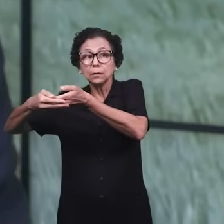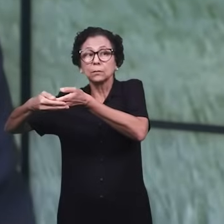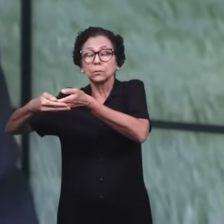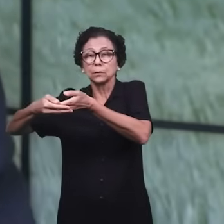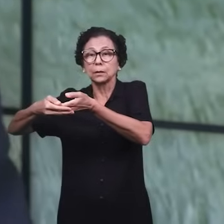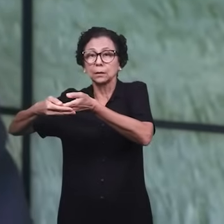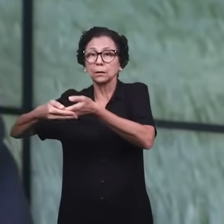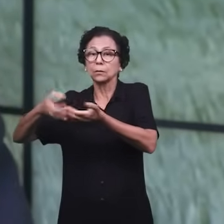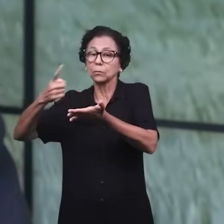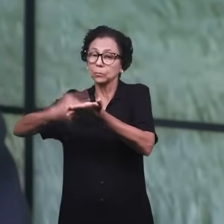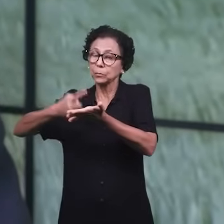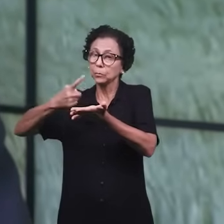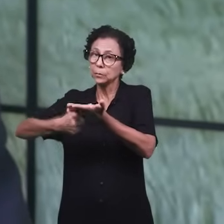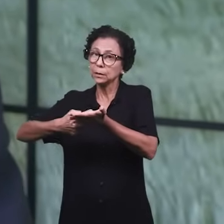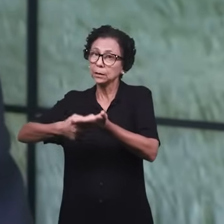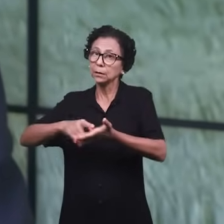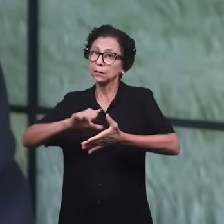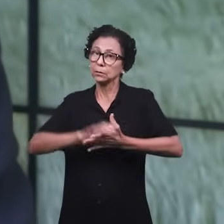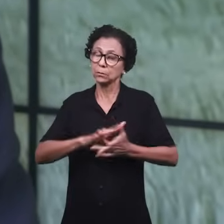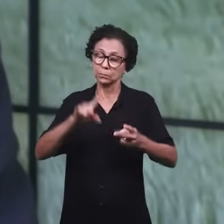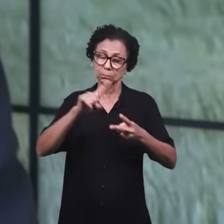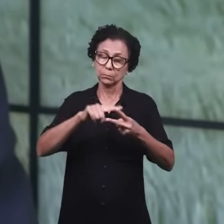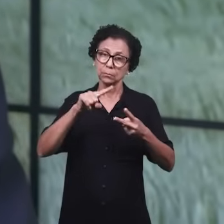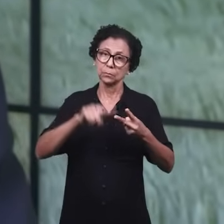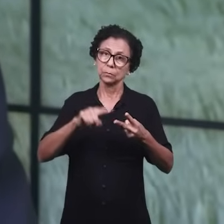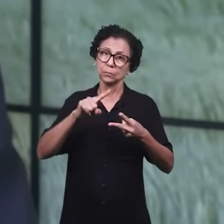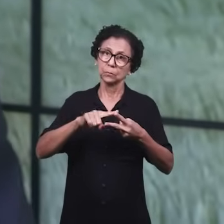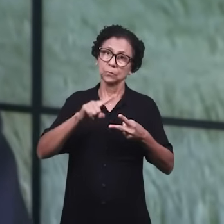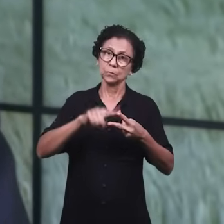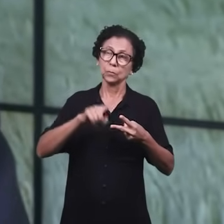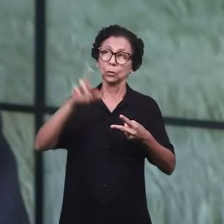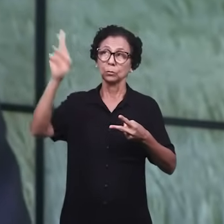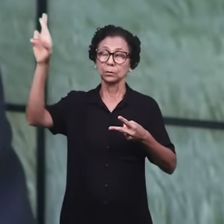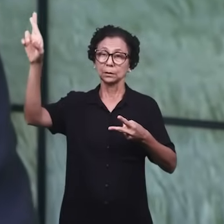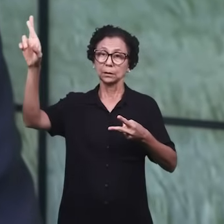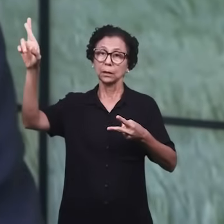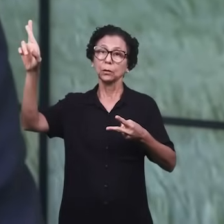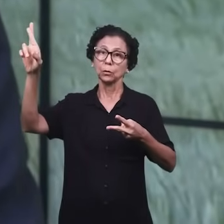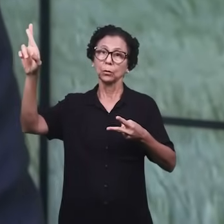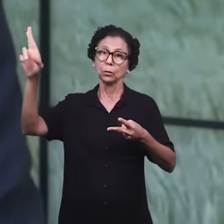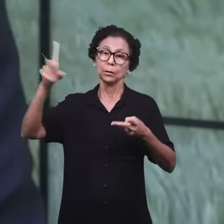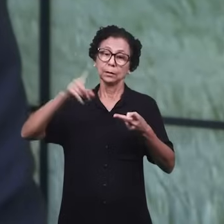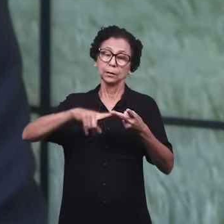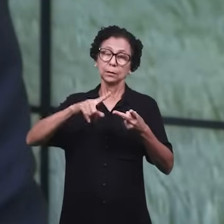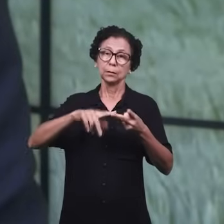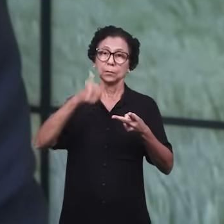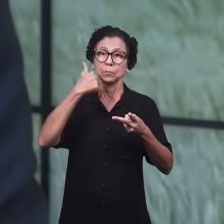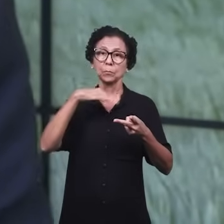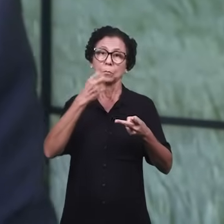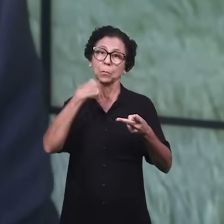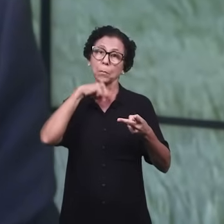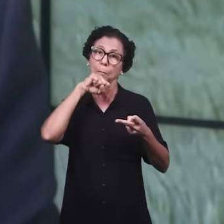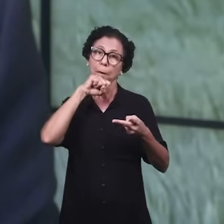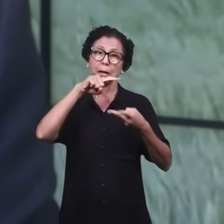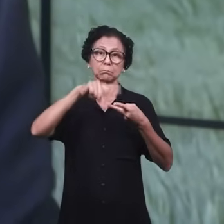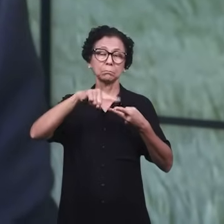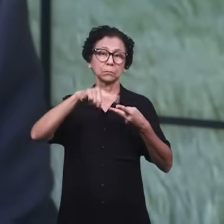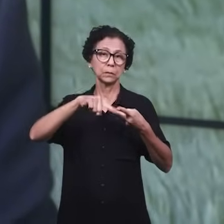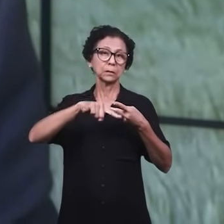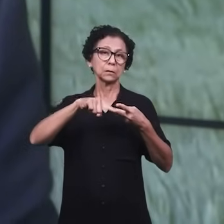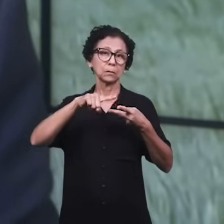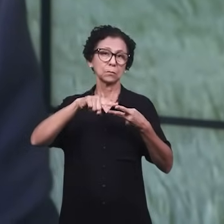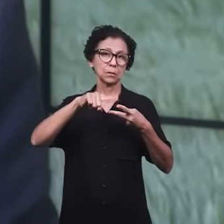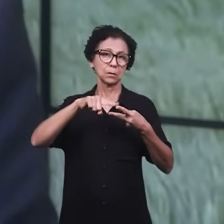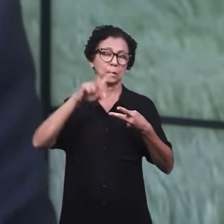assumido e tem dois lados aí o l a parte do Senhor e a parte dos pais e o a parte do Senhor porque